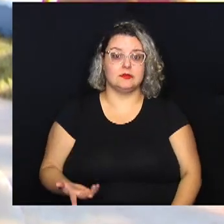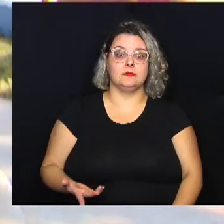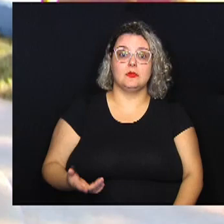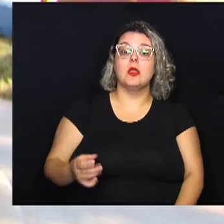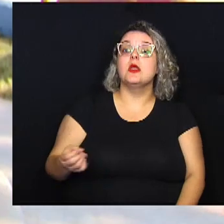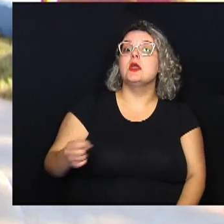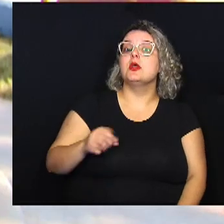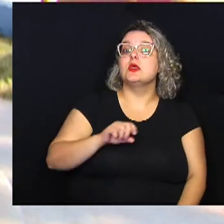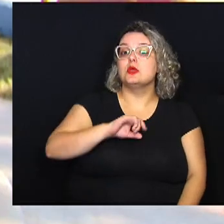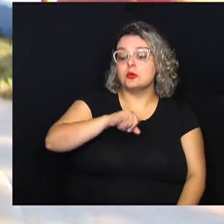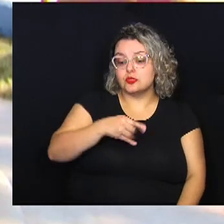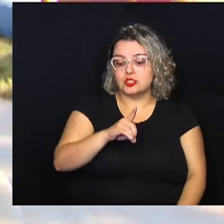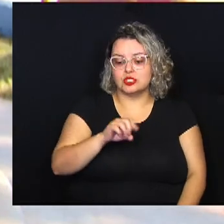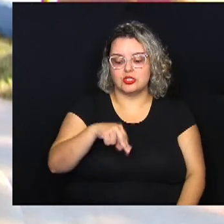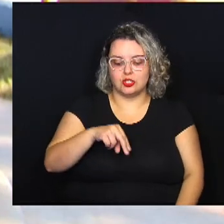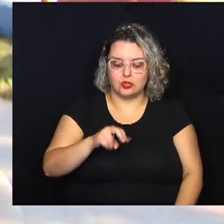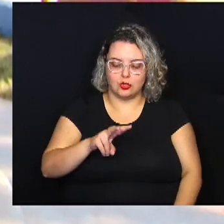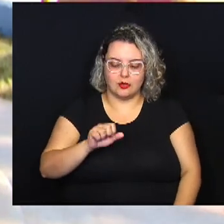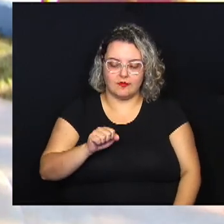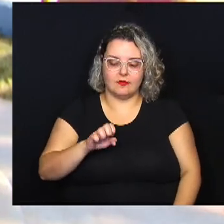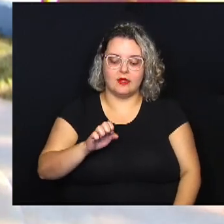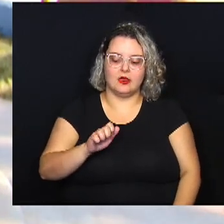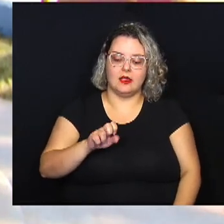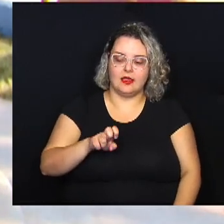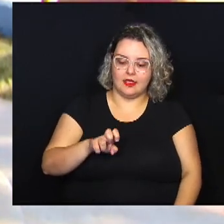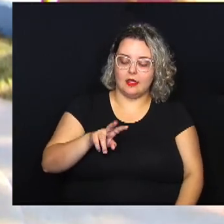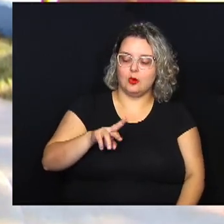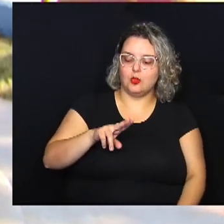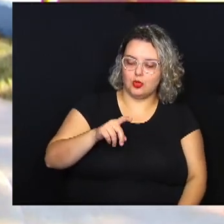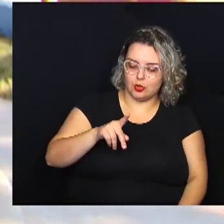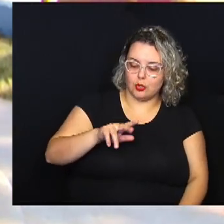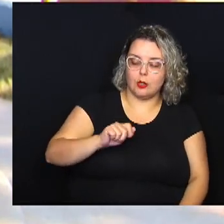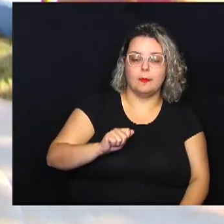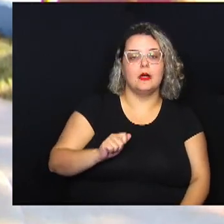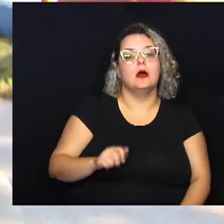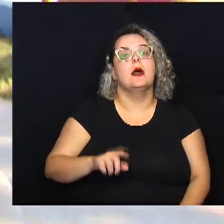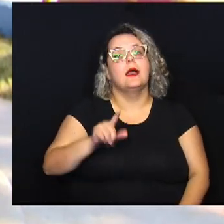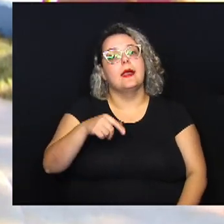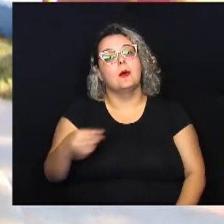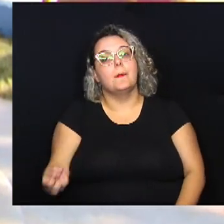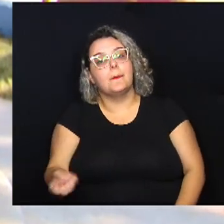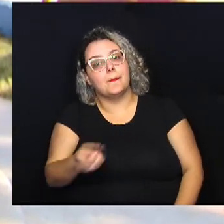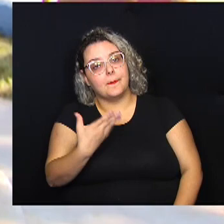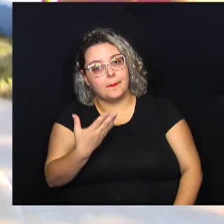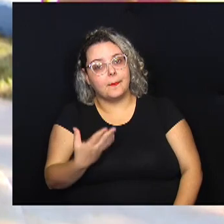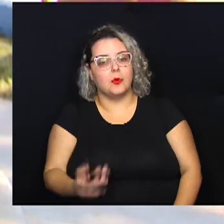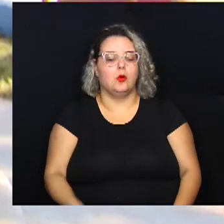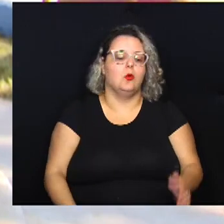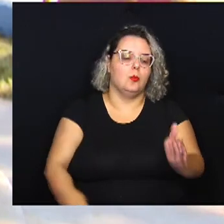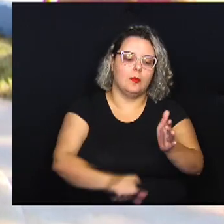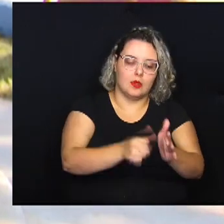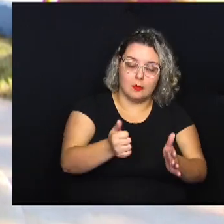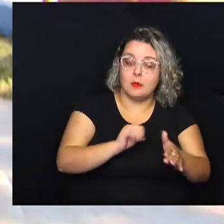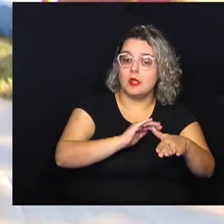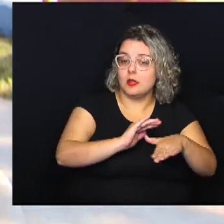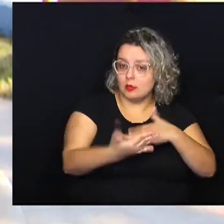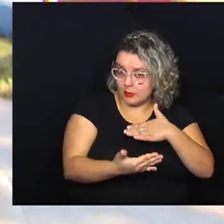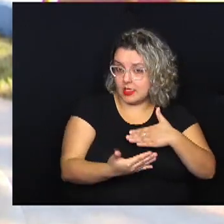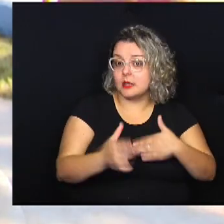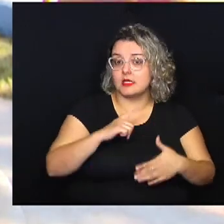Europa agora já é realidade, é o primeiro bairro de Campinas a ter um espaço pet, no caso o